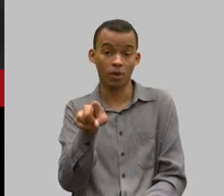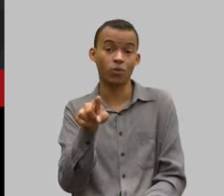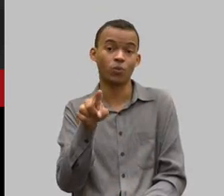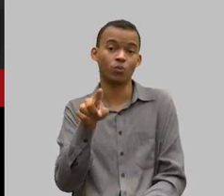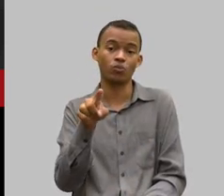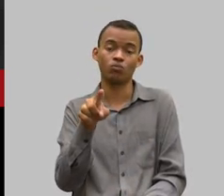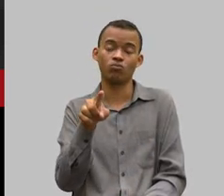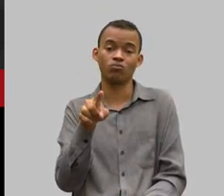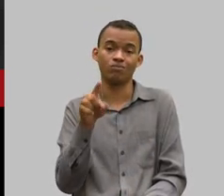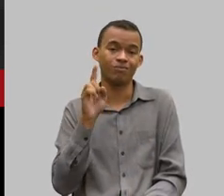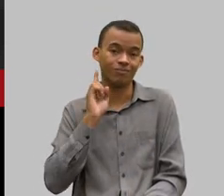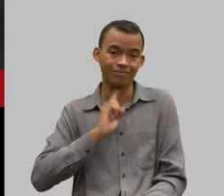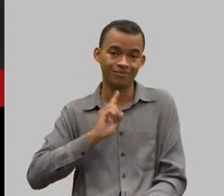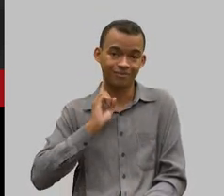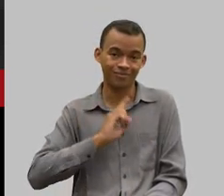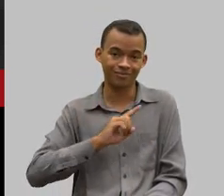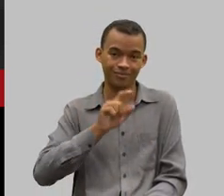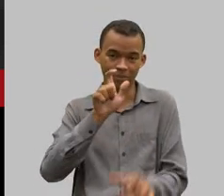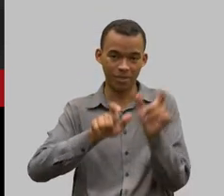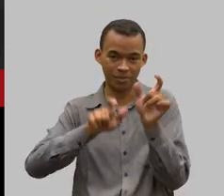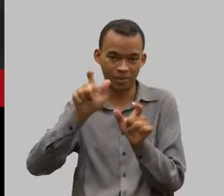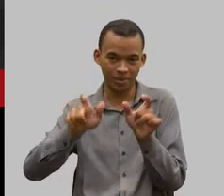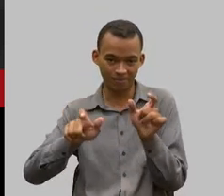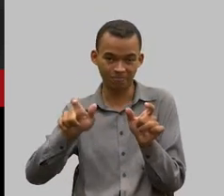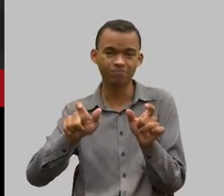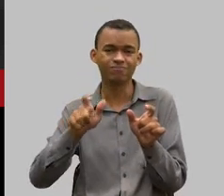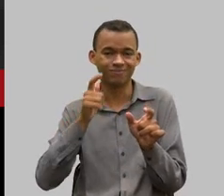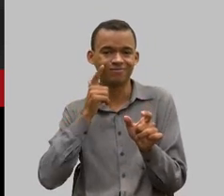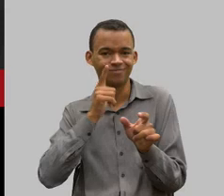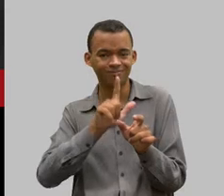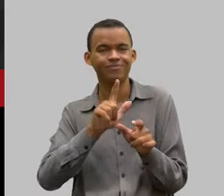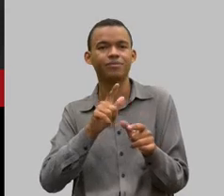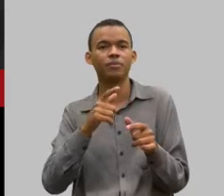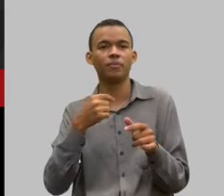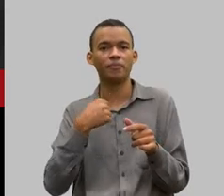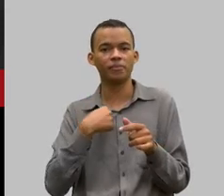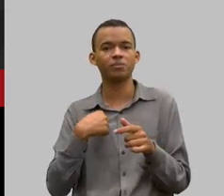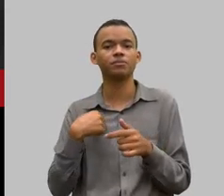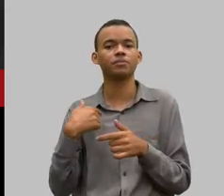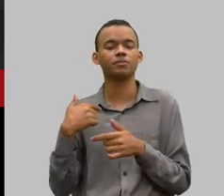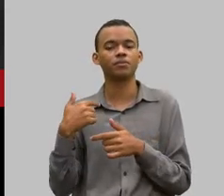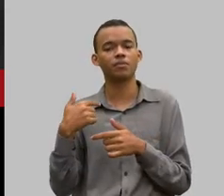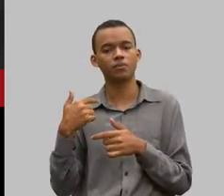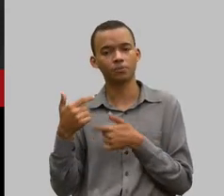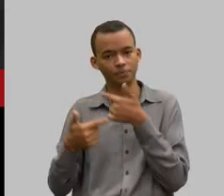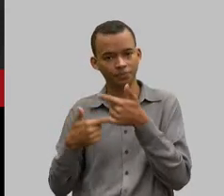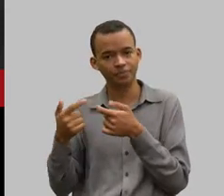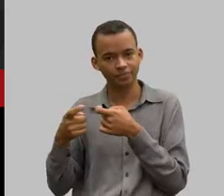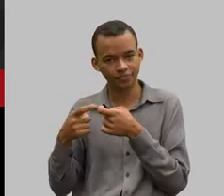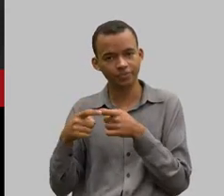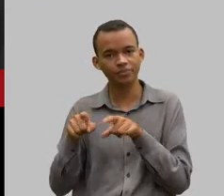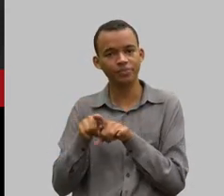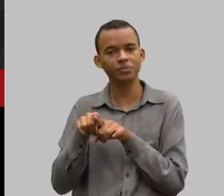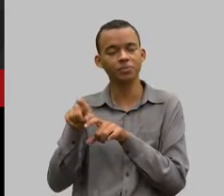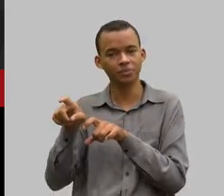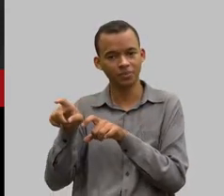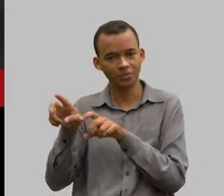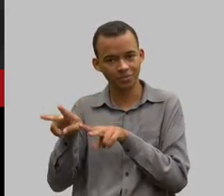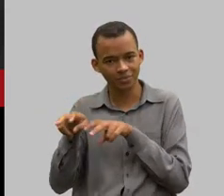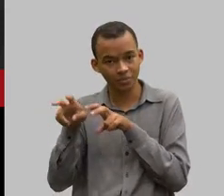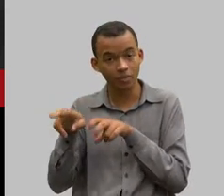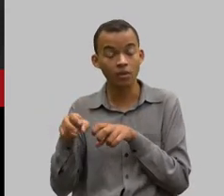Fantástico uma das pautas minhas apesar de ser médico produtor rural é geração de emprego hoje eu moro em Tel